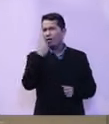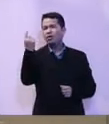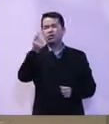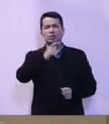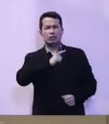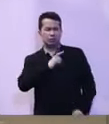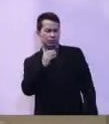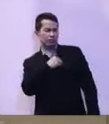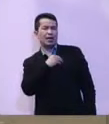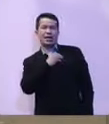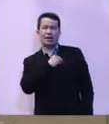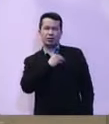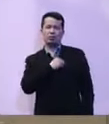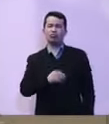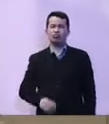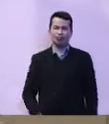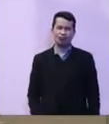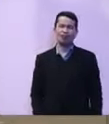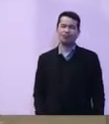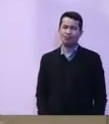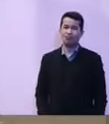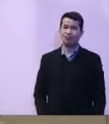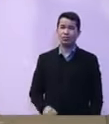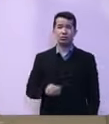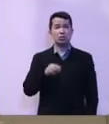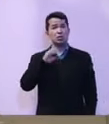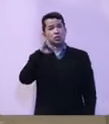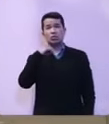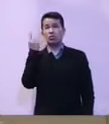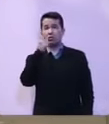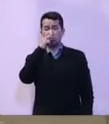arrependimento é quando a gente reconhece quem a gente é.